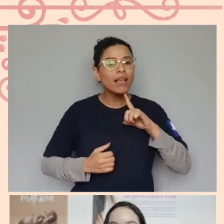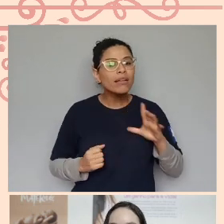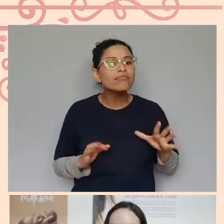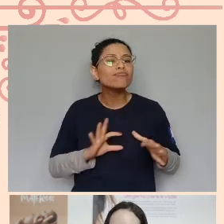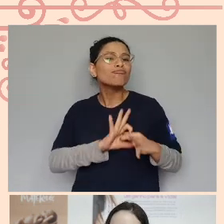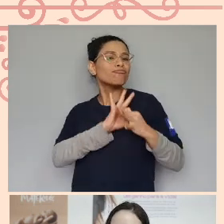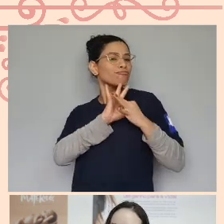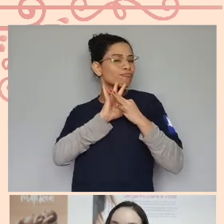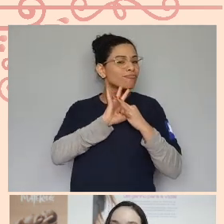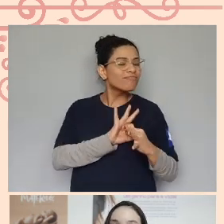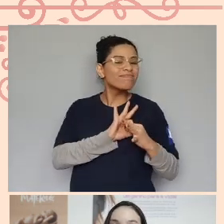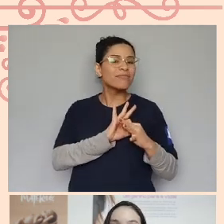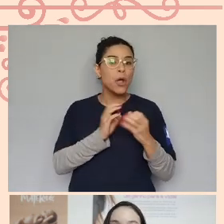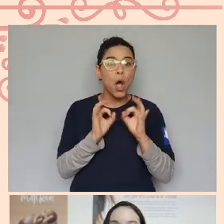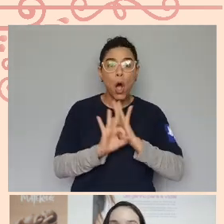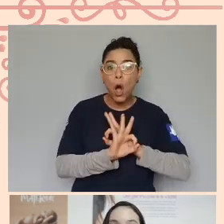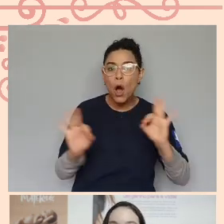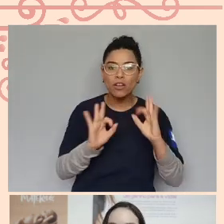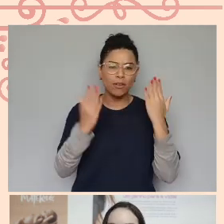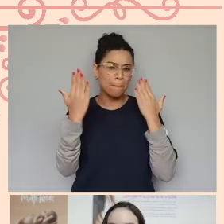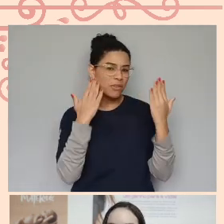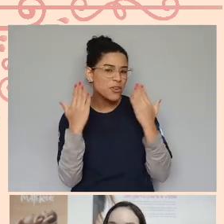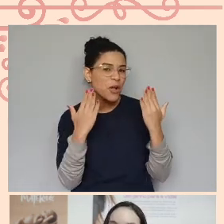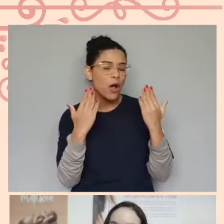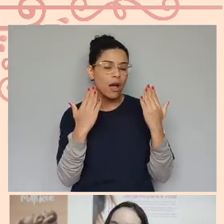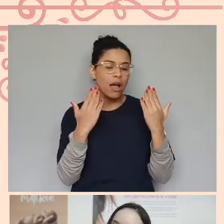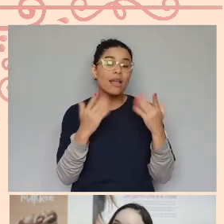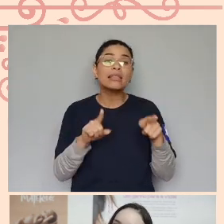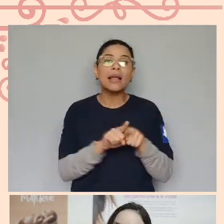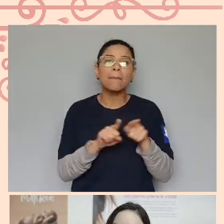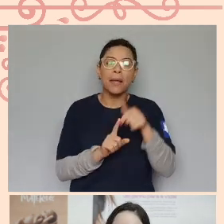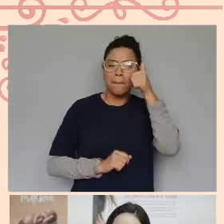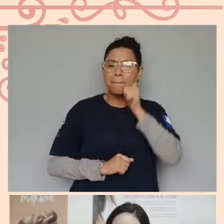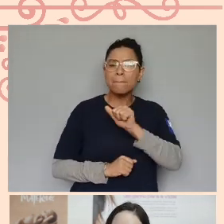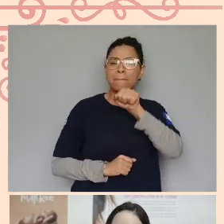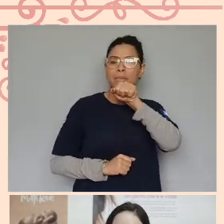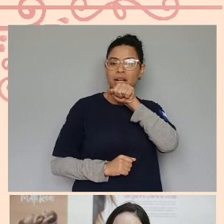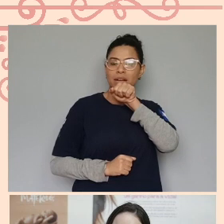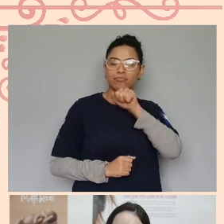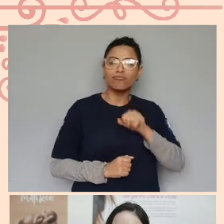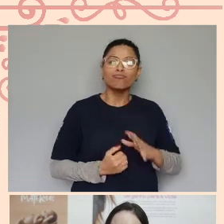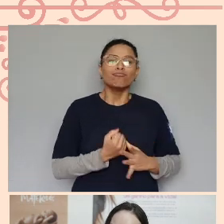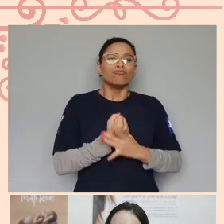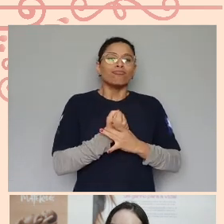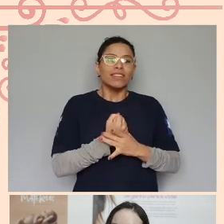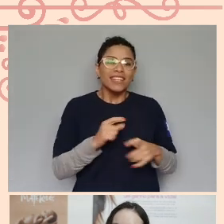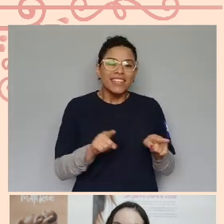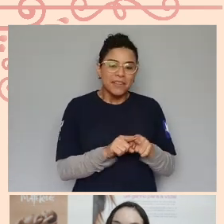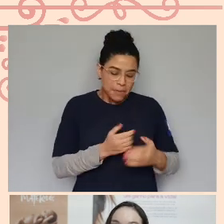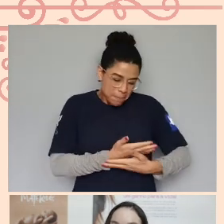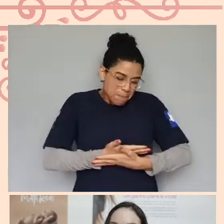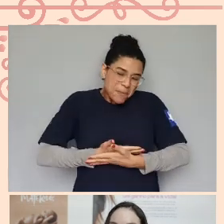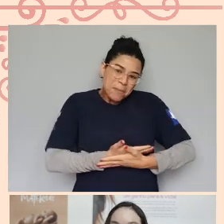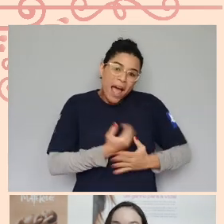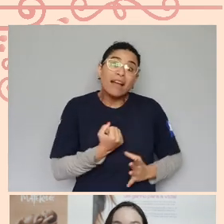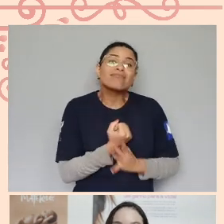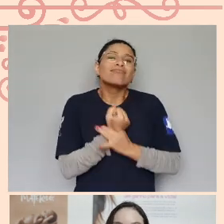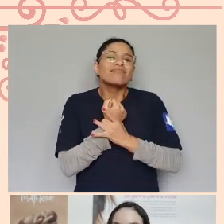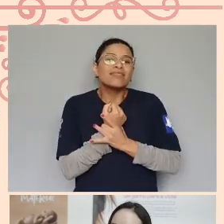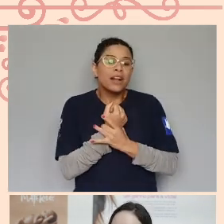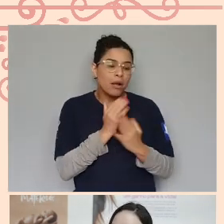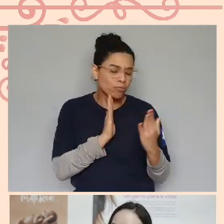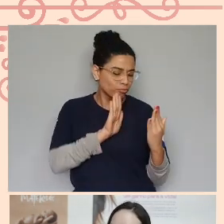benefícios psicológicos, fornece uma autoconfiança para a mãe, uma segurança para o bebê, a intelectualidade, o